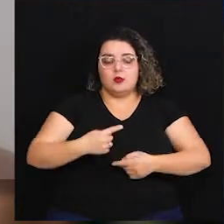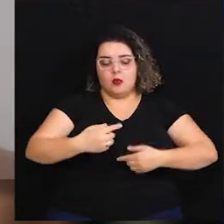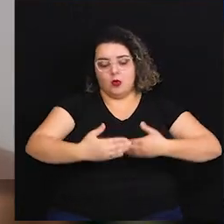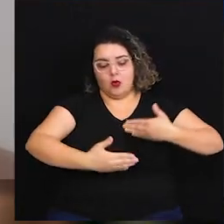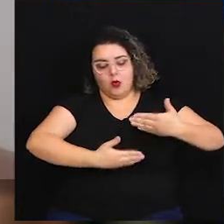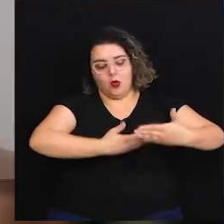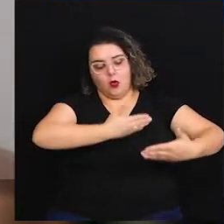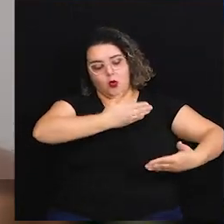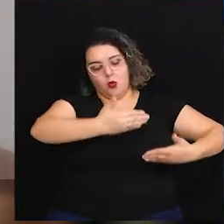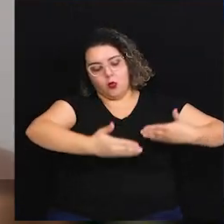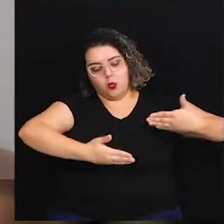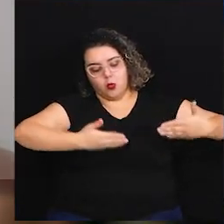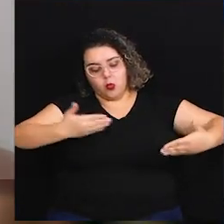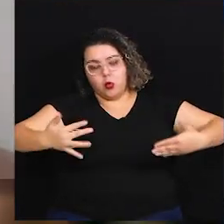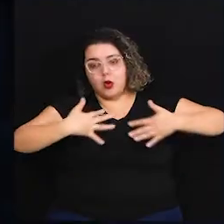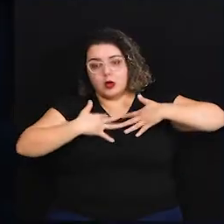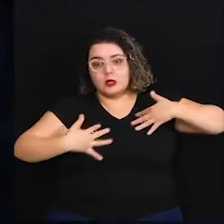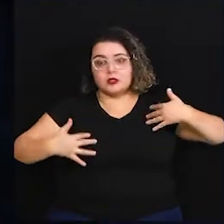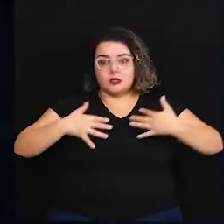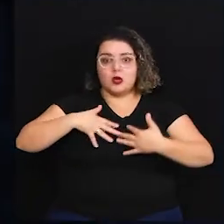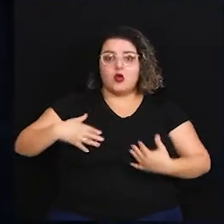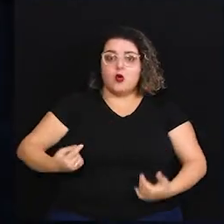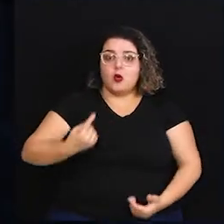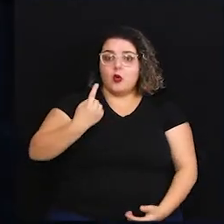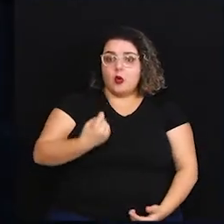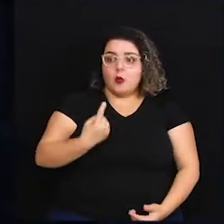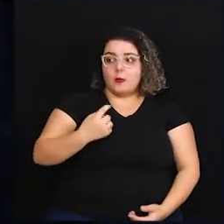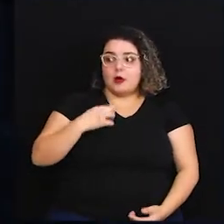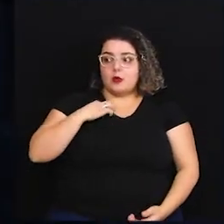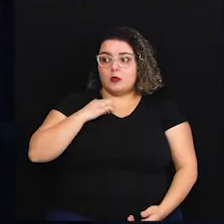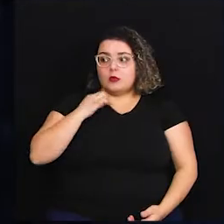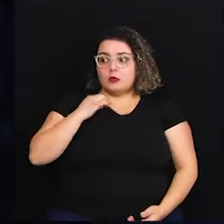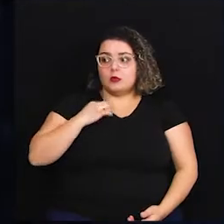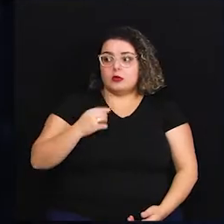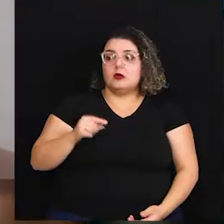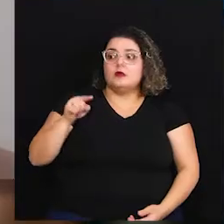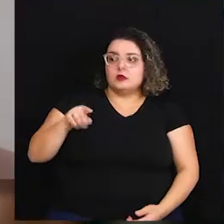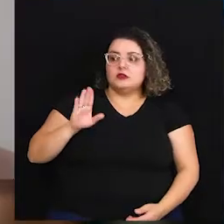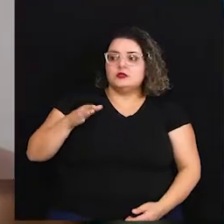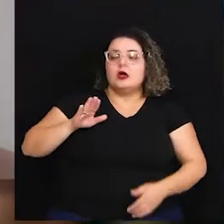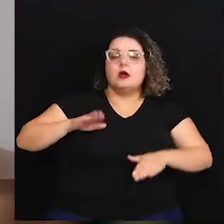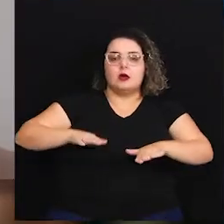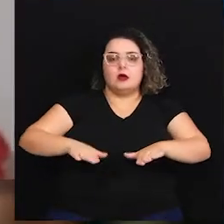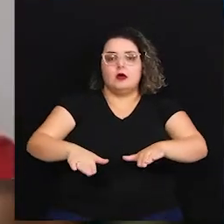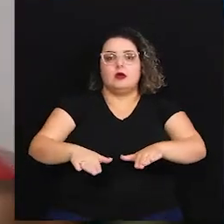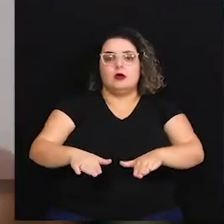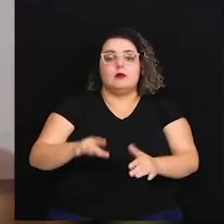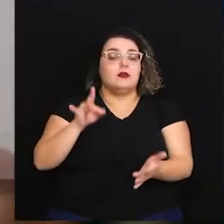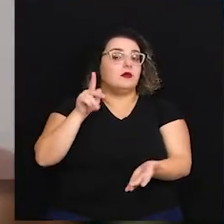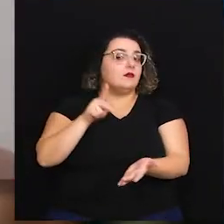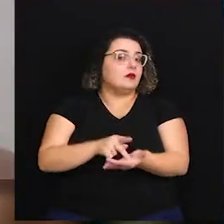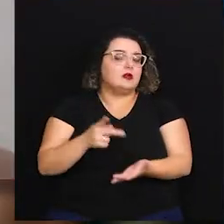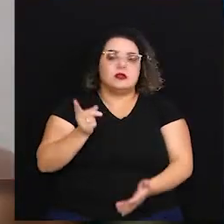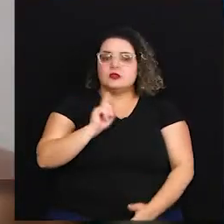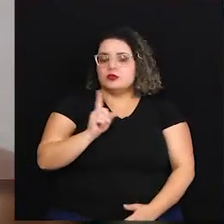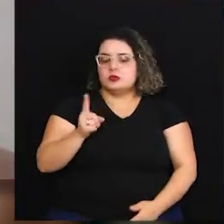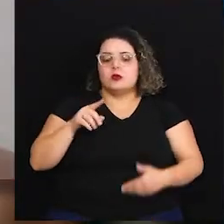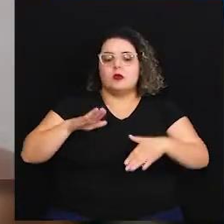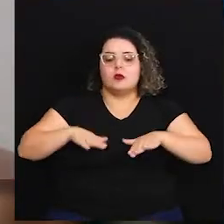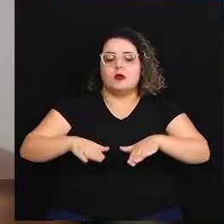tecido e fiz uma peça só. Você já costurava, então? Isso, na verdade, eu não costuro, mas eu